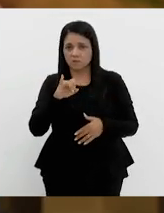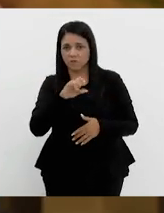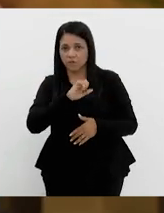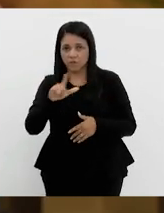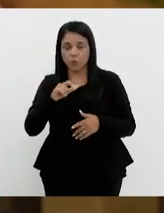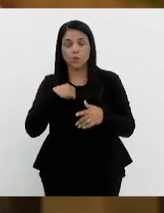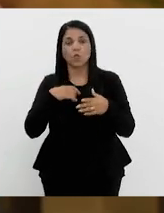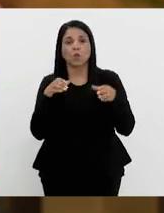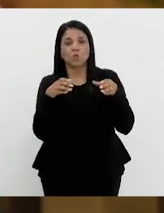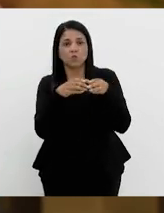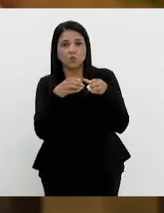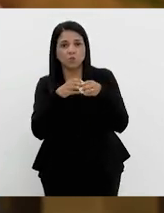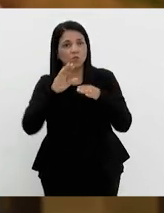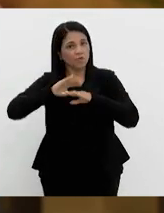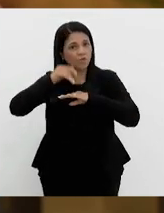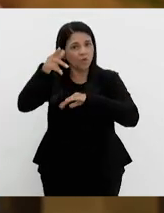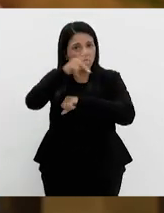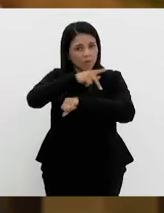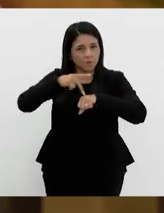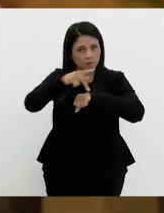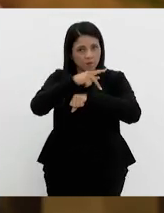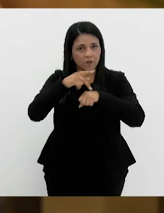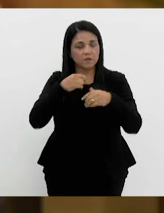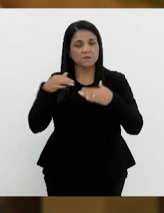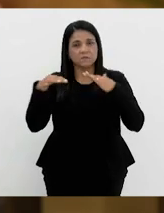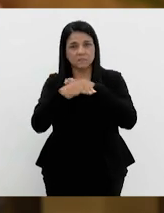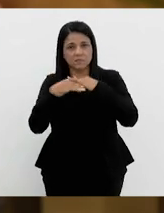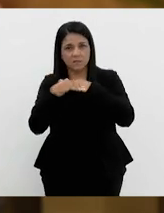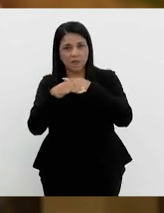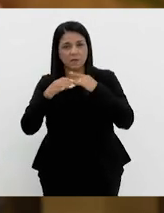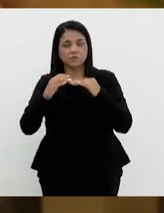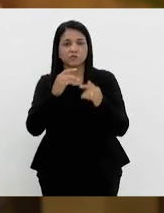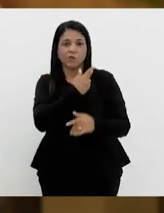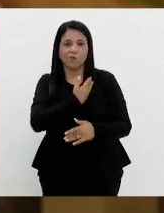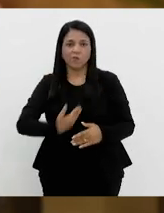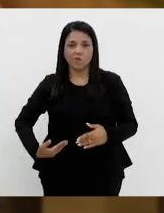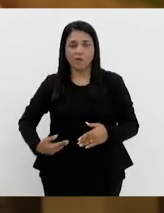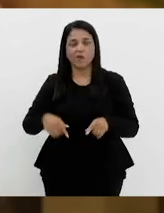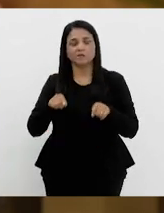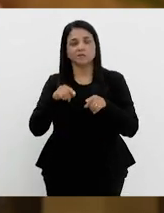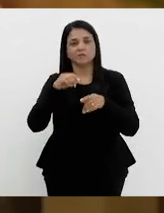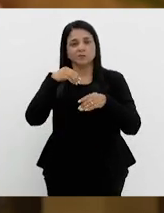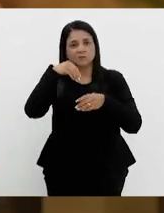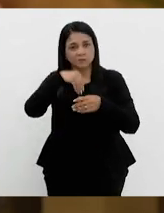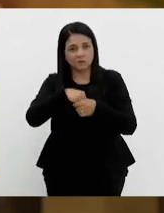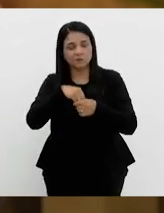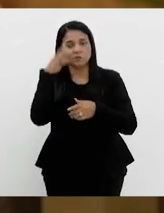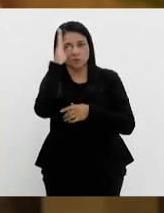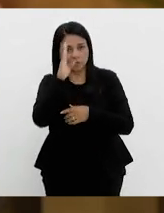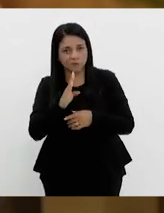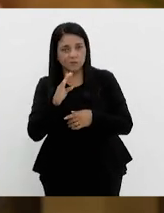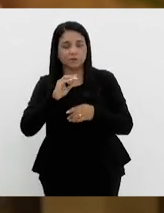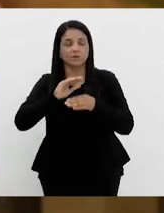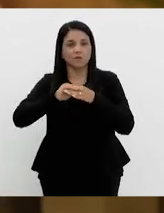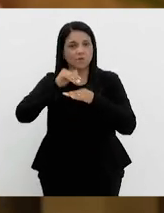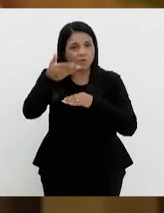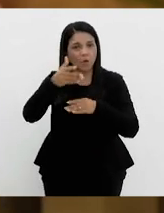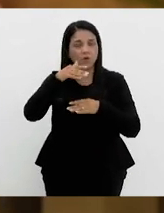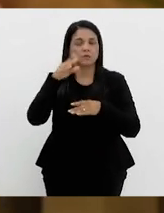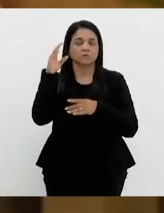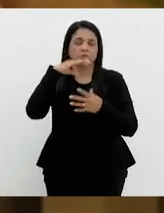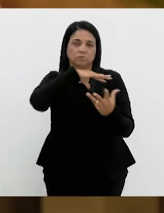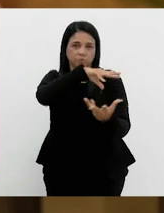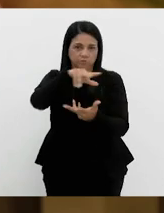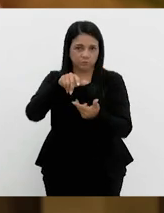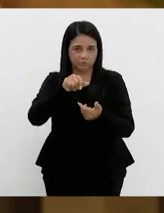internacionais redes de cidade e demais esferas de governo nacionais e internacionais no âmbito do G20 o